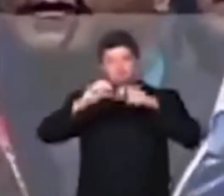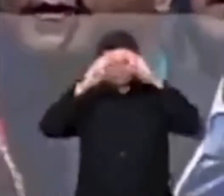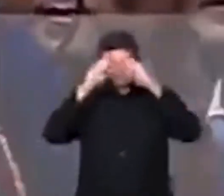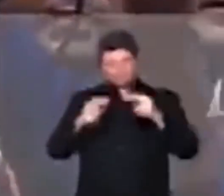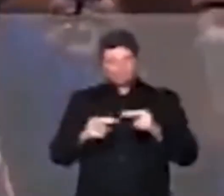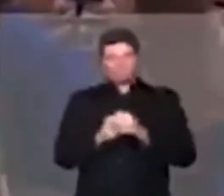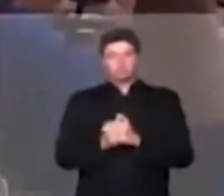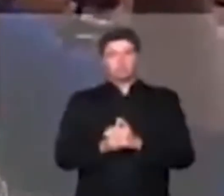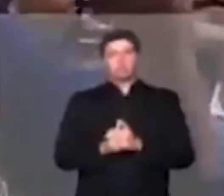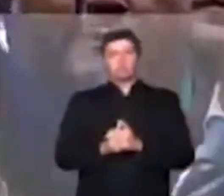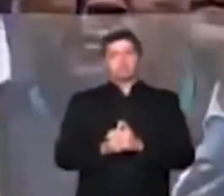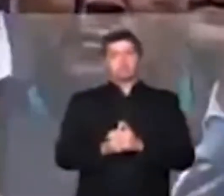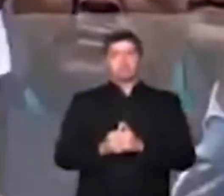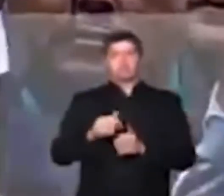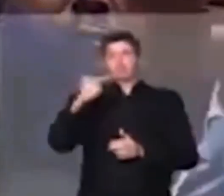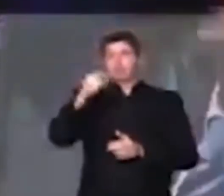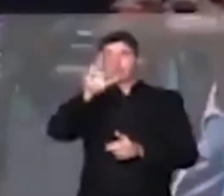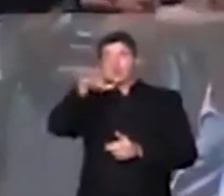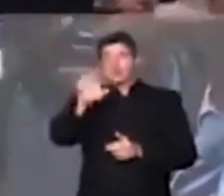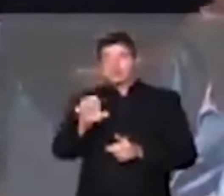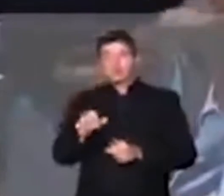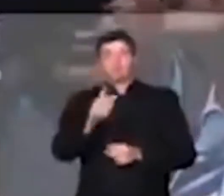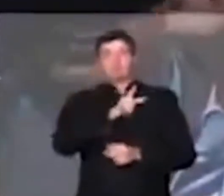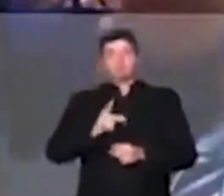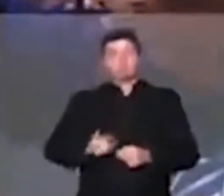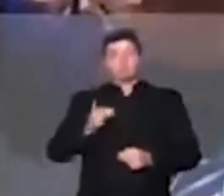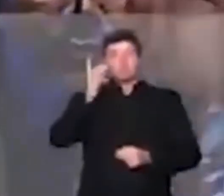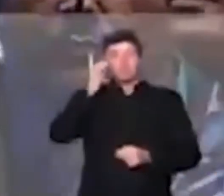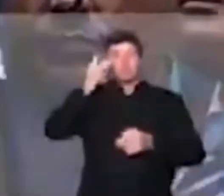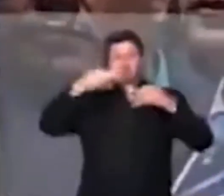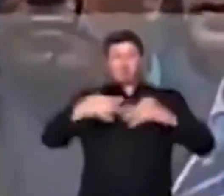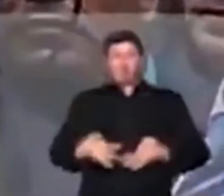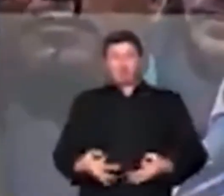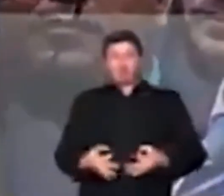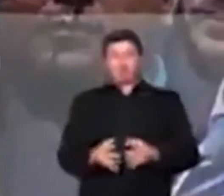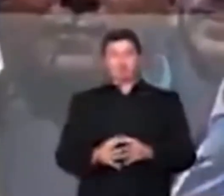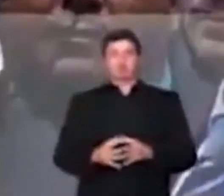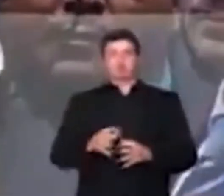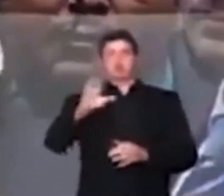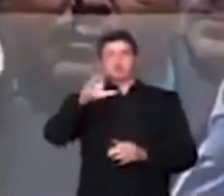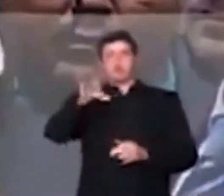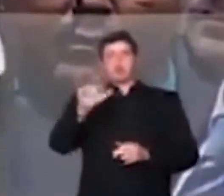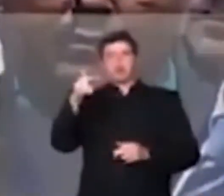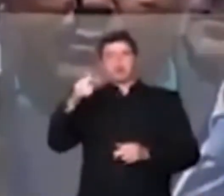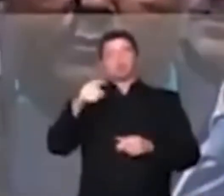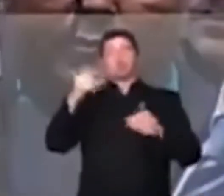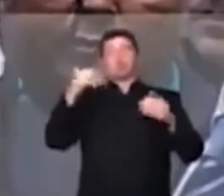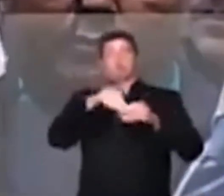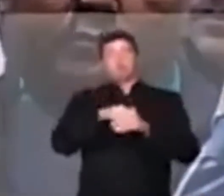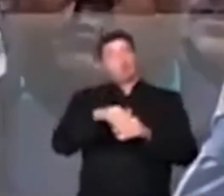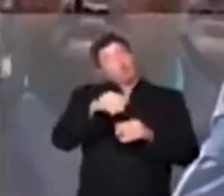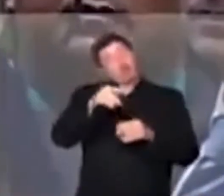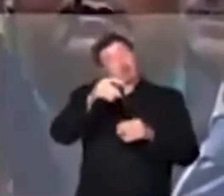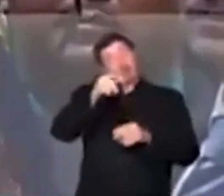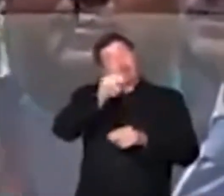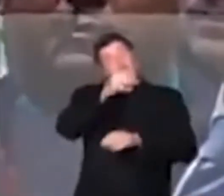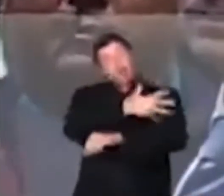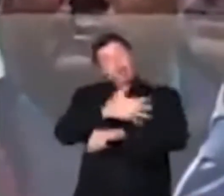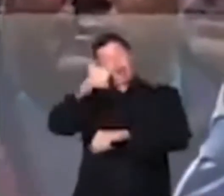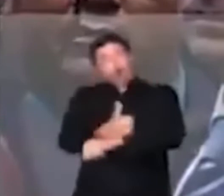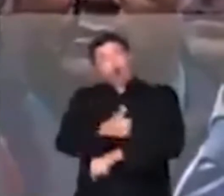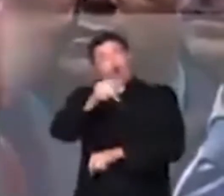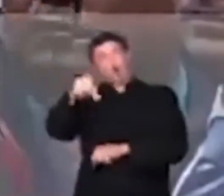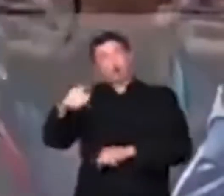Constituição, não há crime. Presidente Dilma é honesta. Não há crime, portanto é golpe. E eu voto